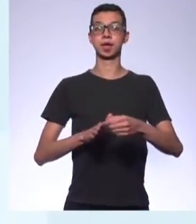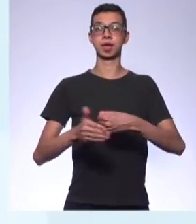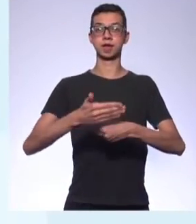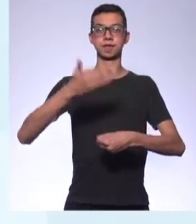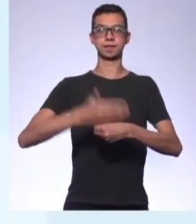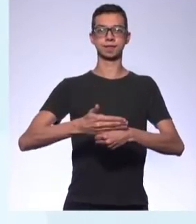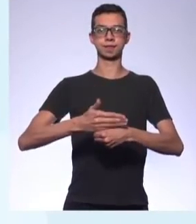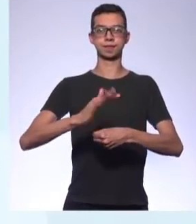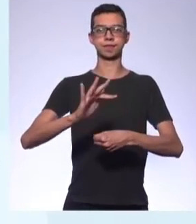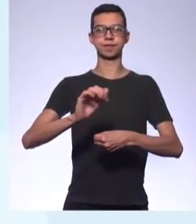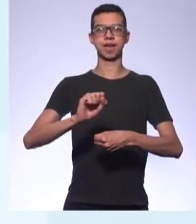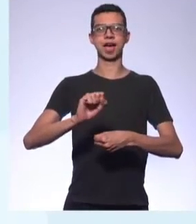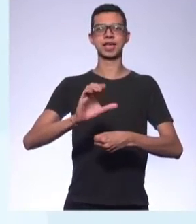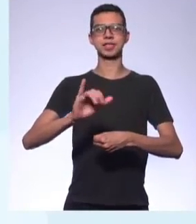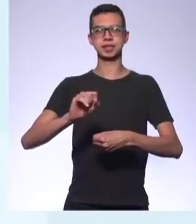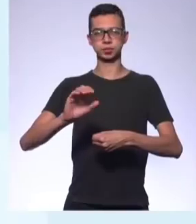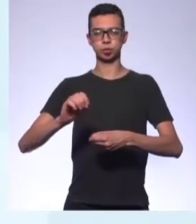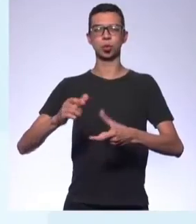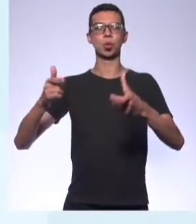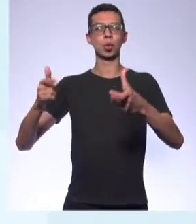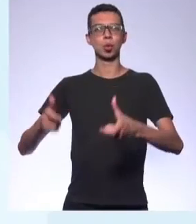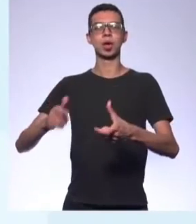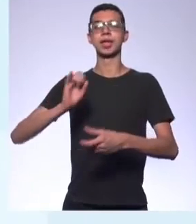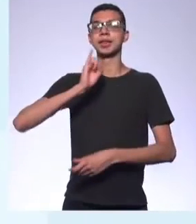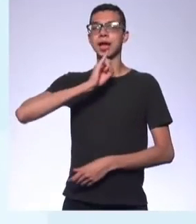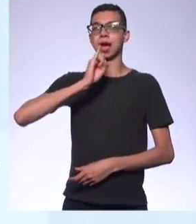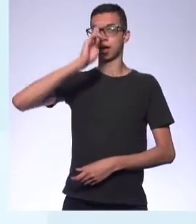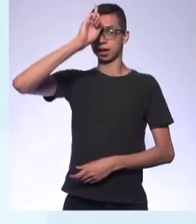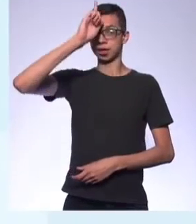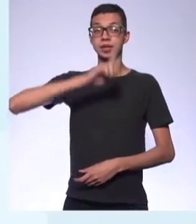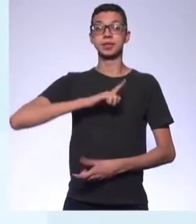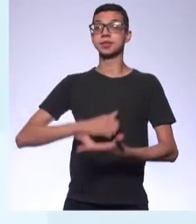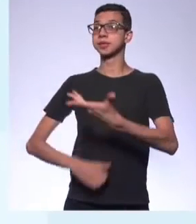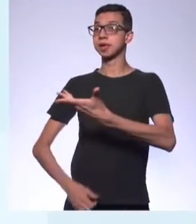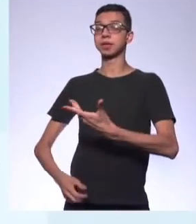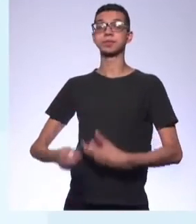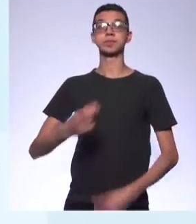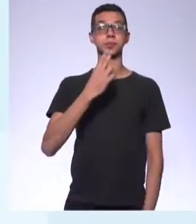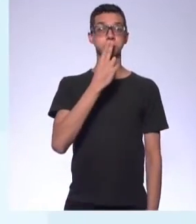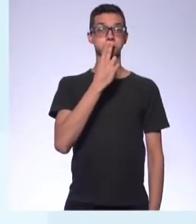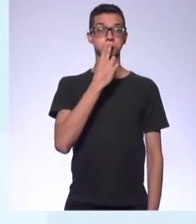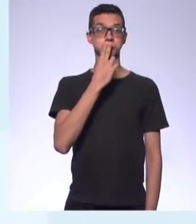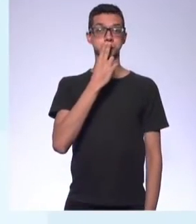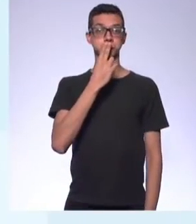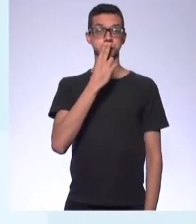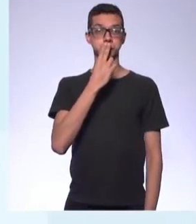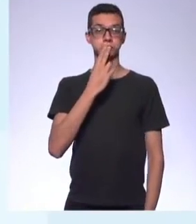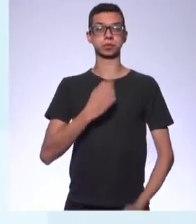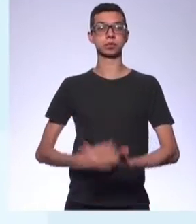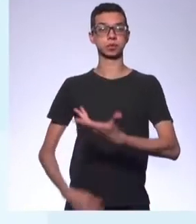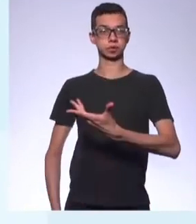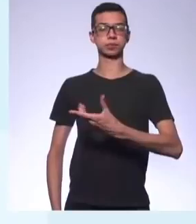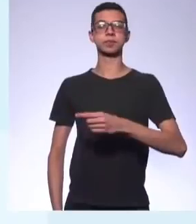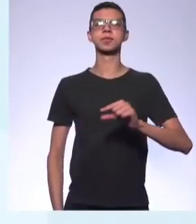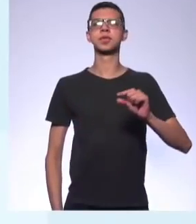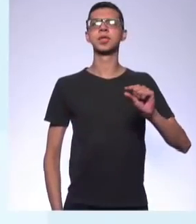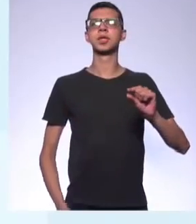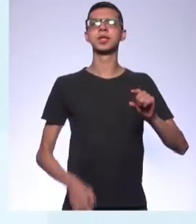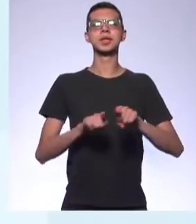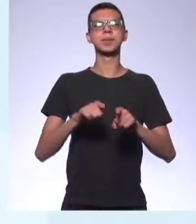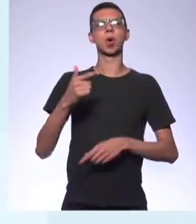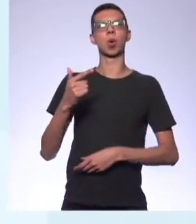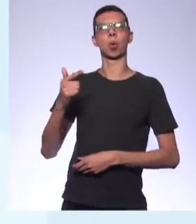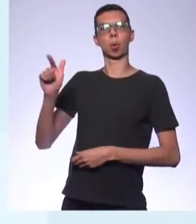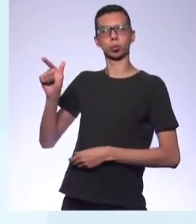aí esse desfile com o Adolf Hitler e o Benito Mussolini, que são aí os grandes representantes